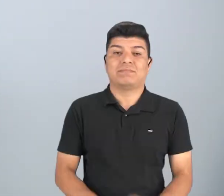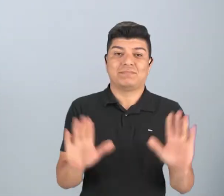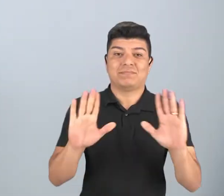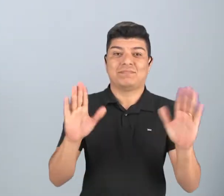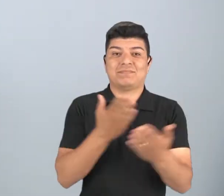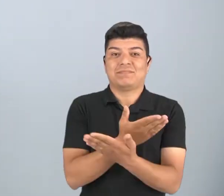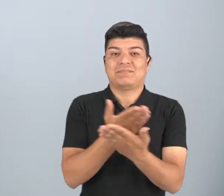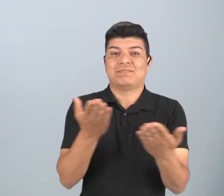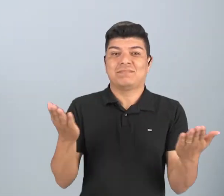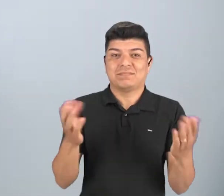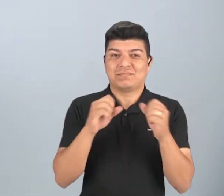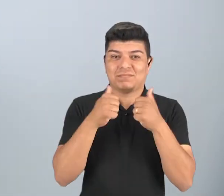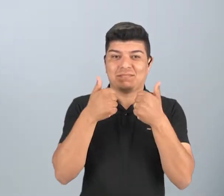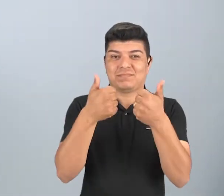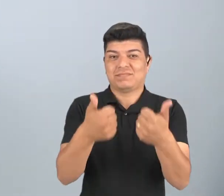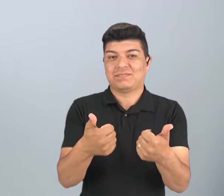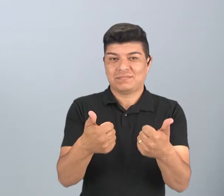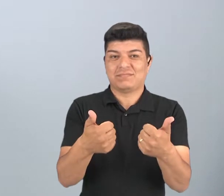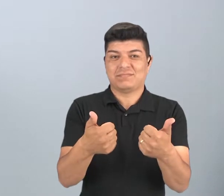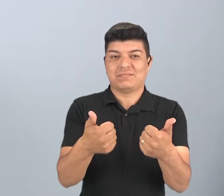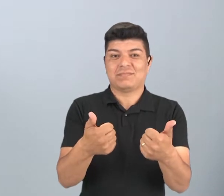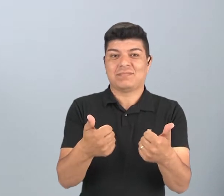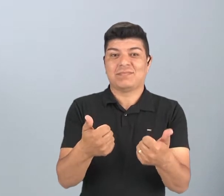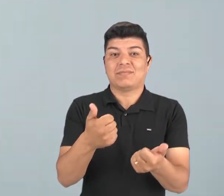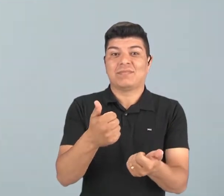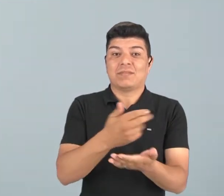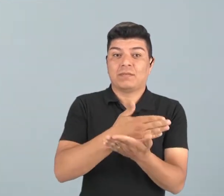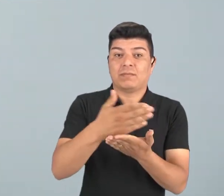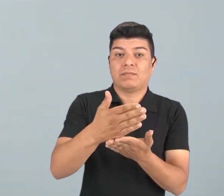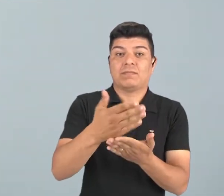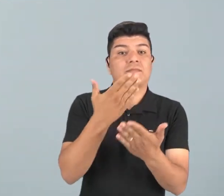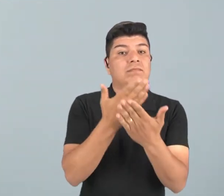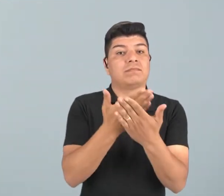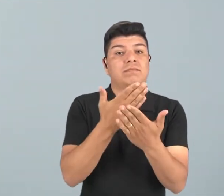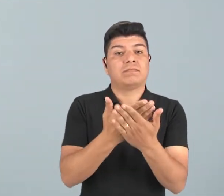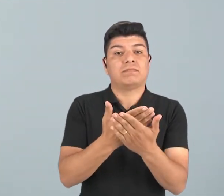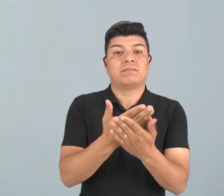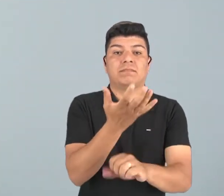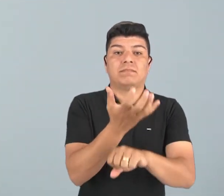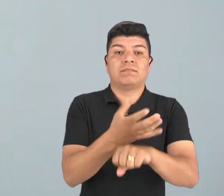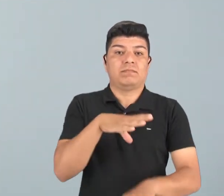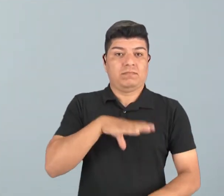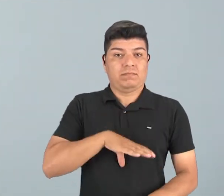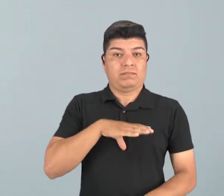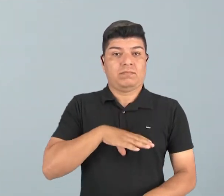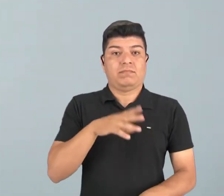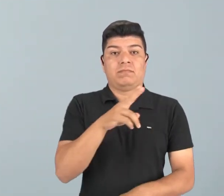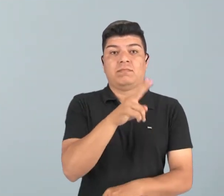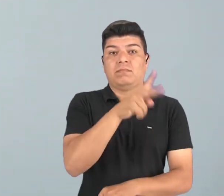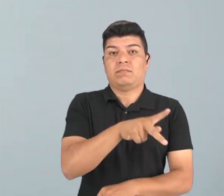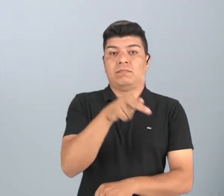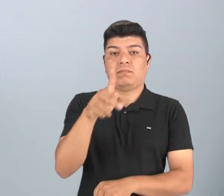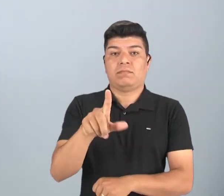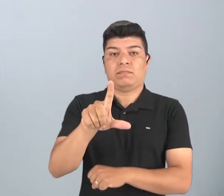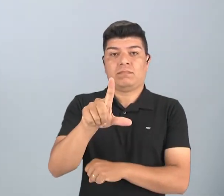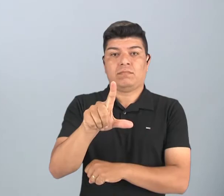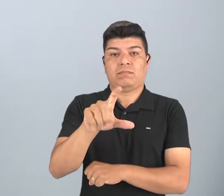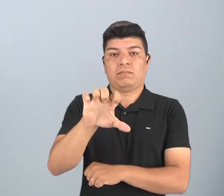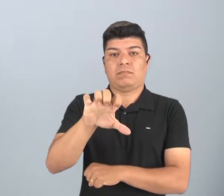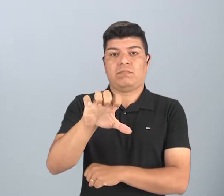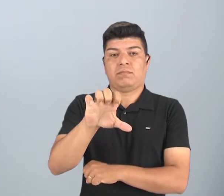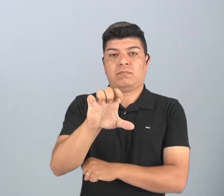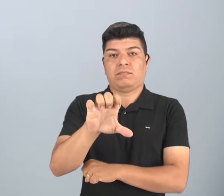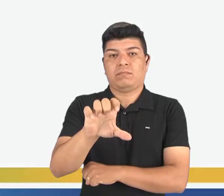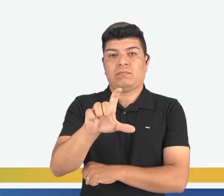Olá, pessoal! Tudo bem? Vamos dar início a mais uma aula de língua portuguesa. Sou a professora Deli e o tema da nossa